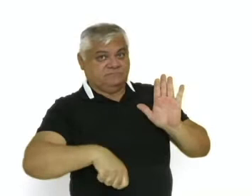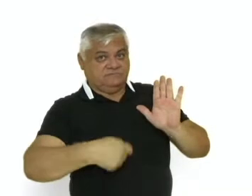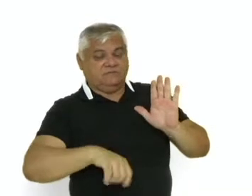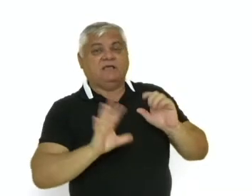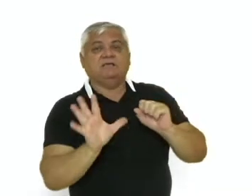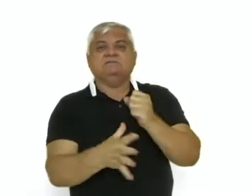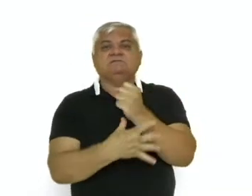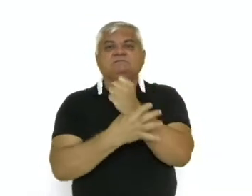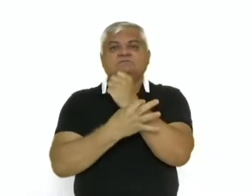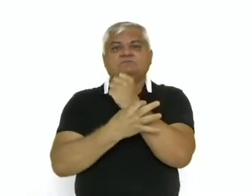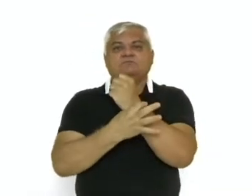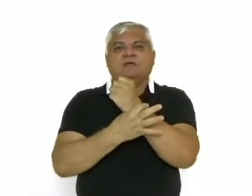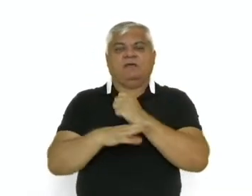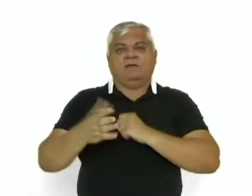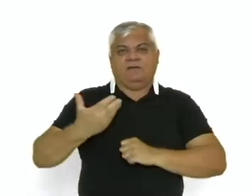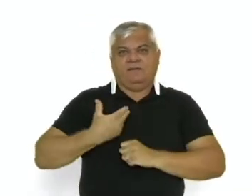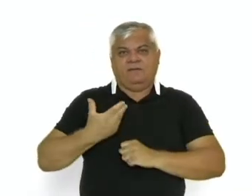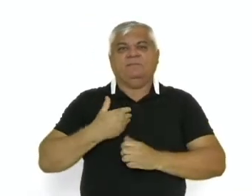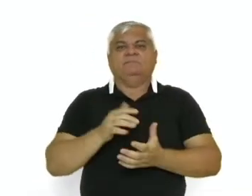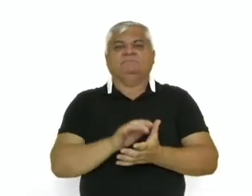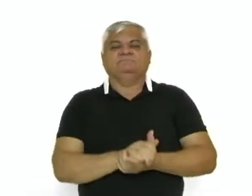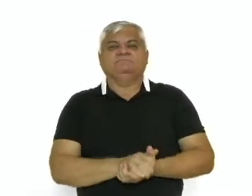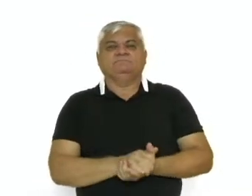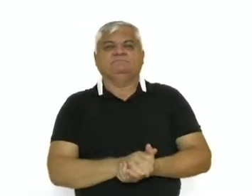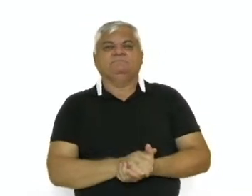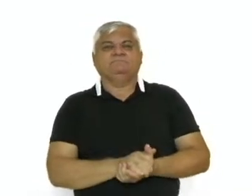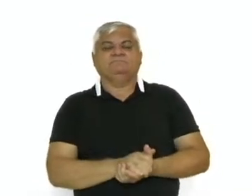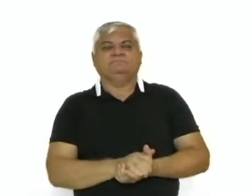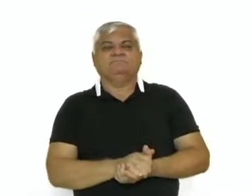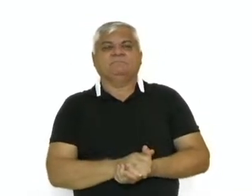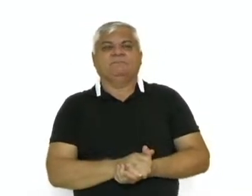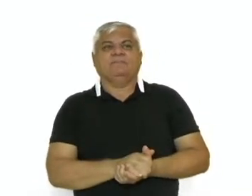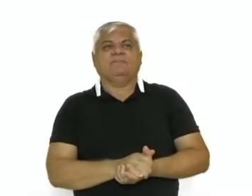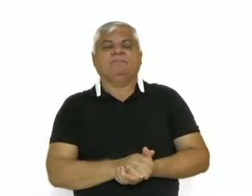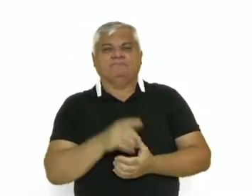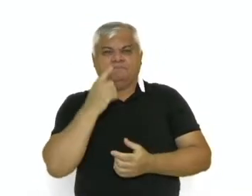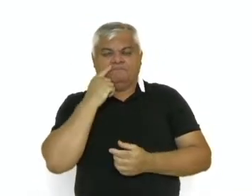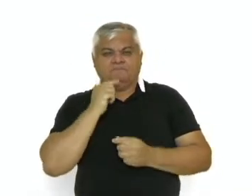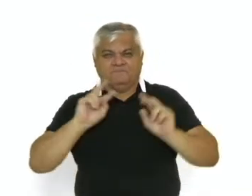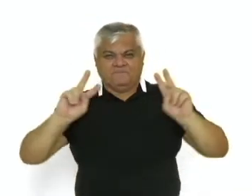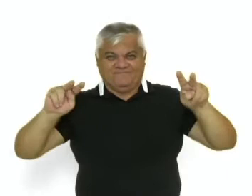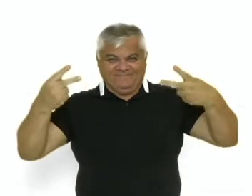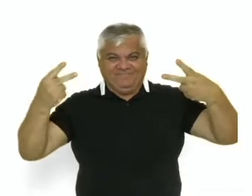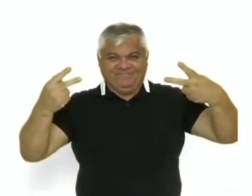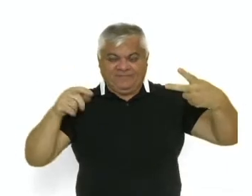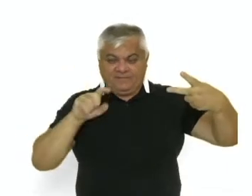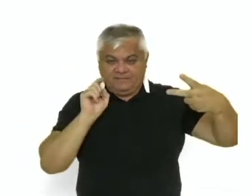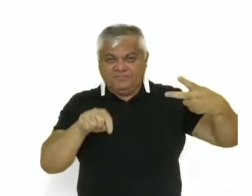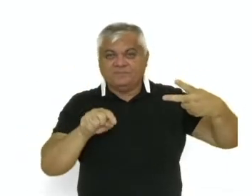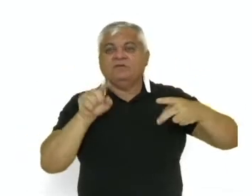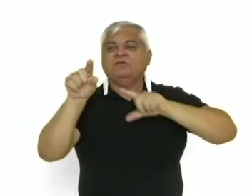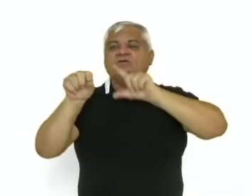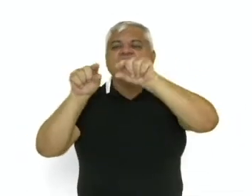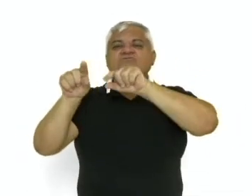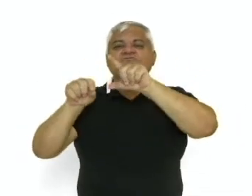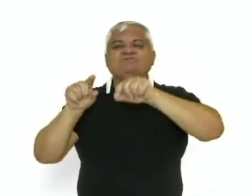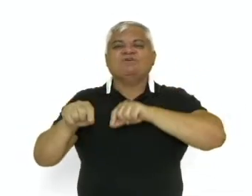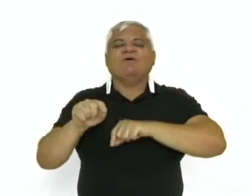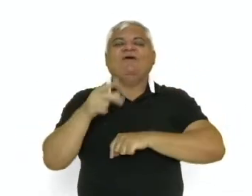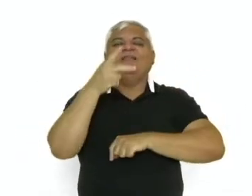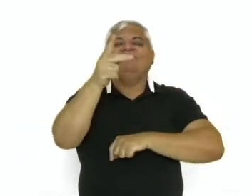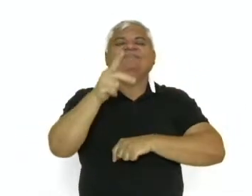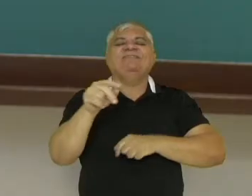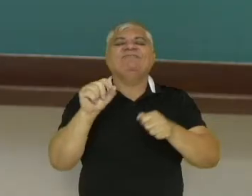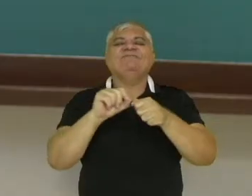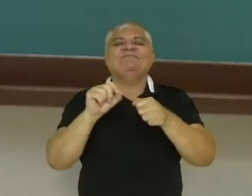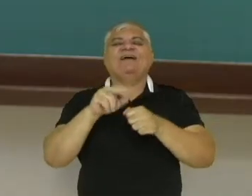a segurança do colega durante as atividades. Acesse o link abaixo e escolha um ou mais jogos de posição para realizar com os seus colegas.